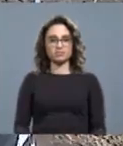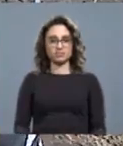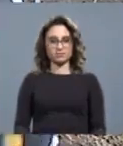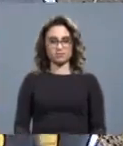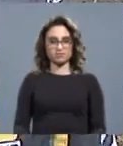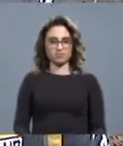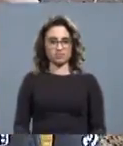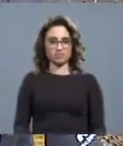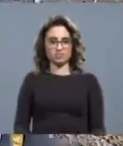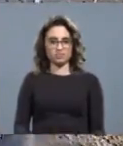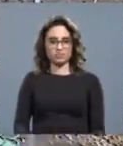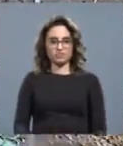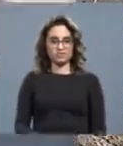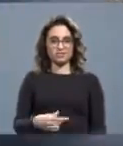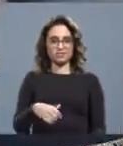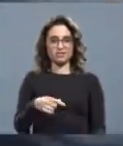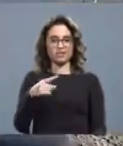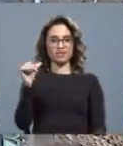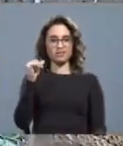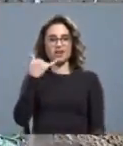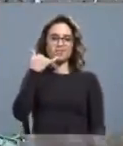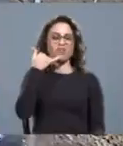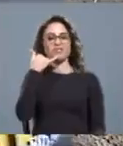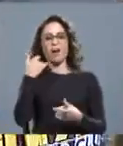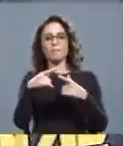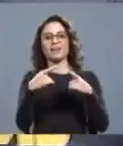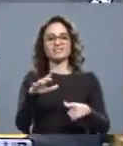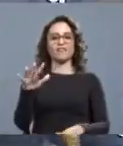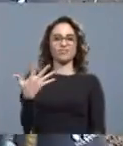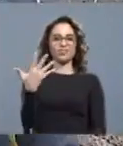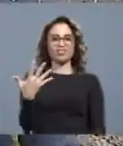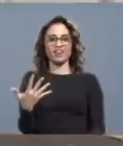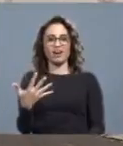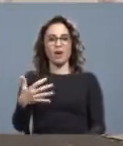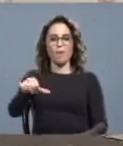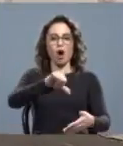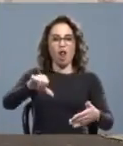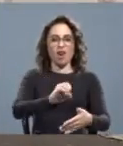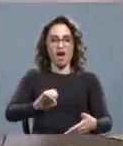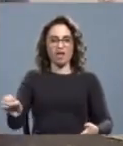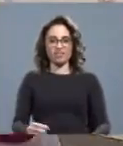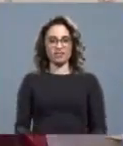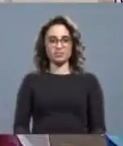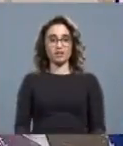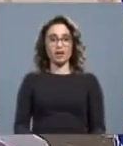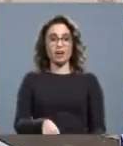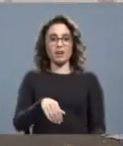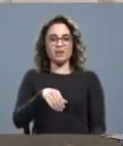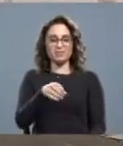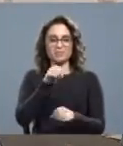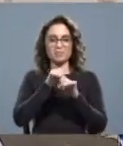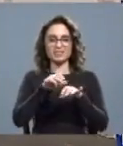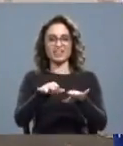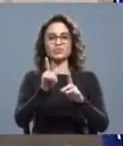Esse é sempre trouxe. E o outro. 5 pesos de olhos. Que mensagem é que vai aproveitar